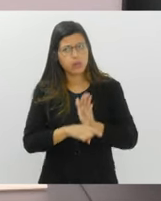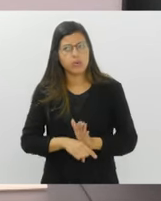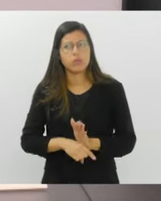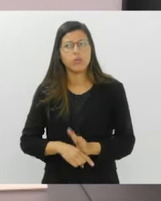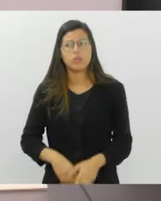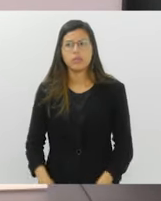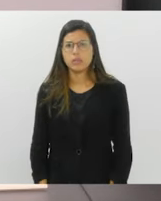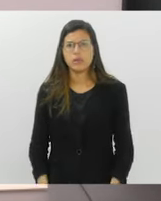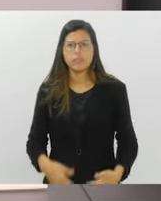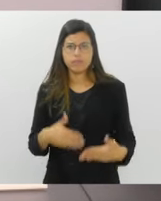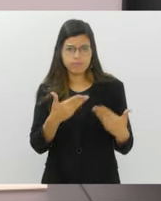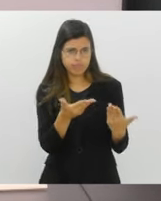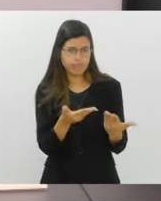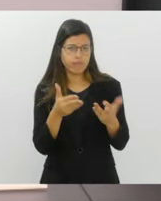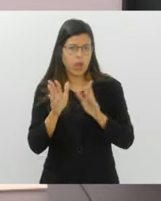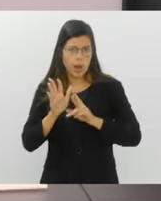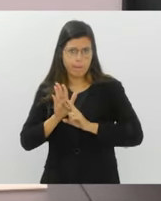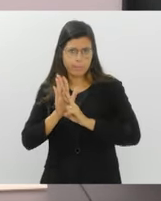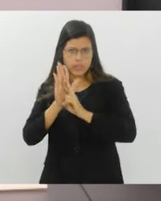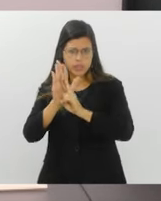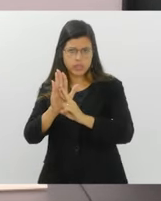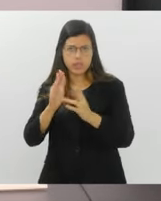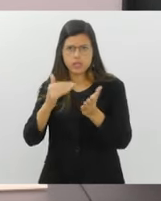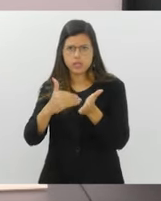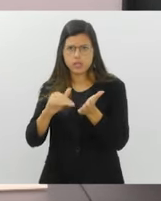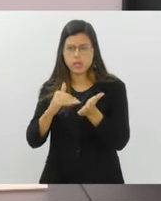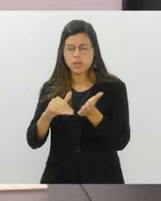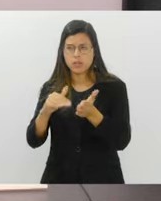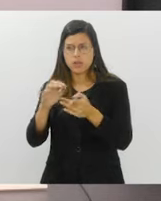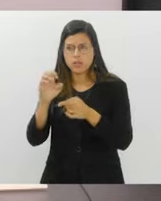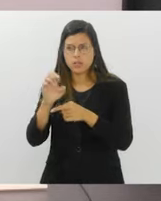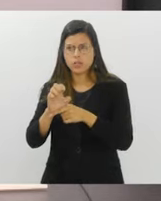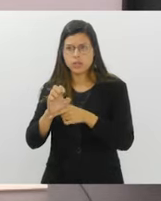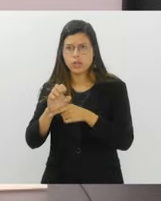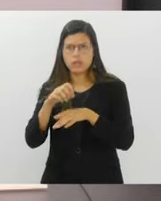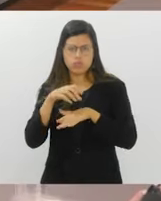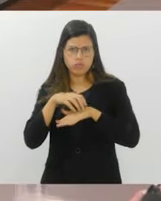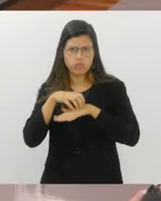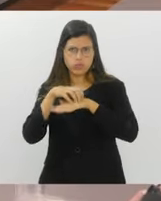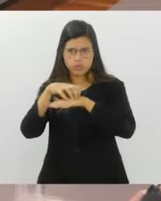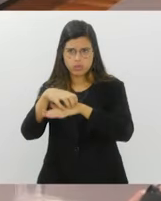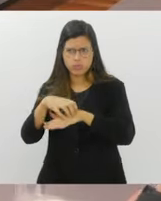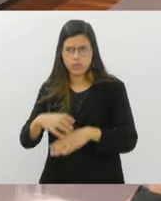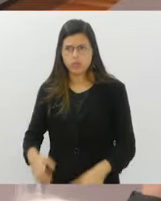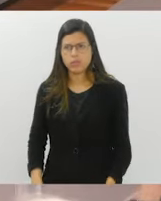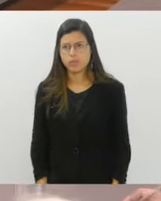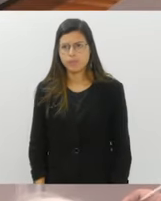como representante da Secretaria de Estado de Transportes.